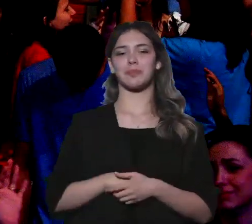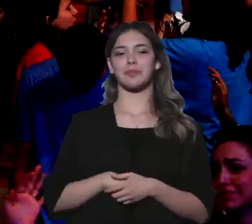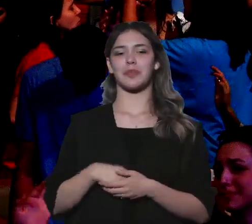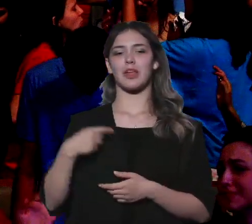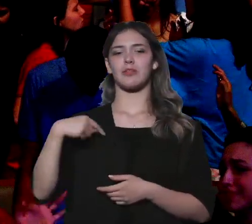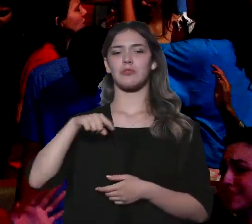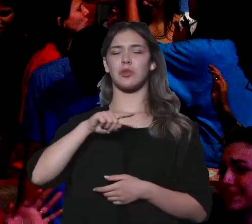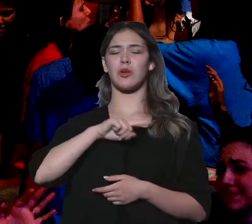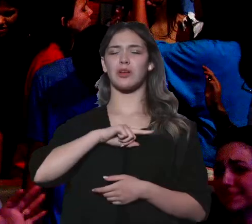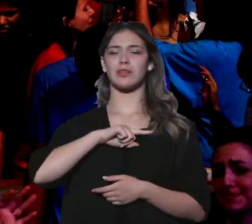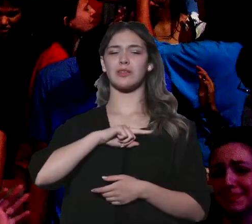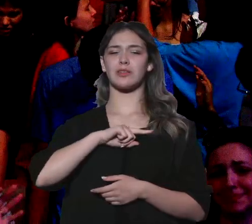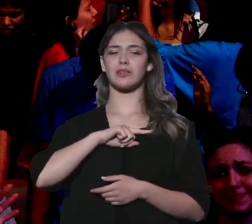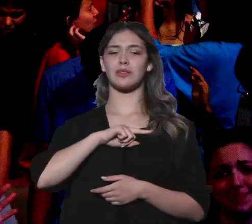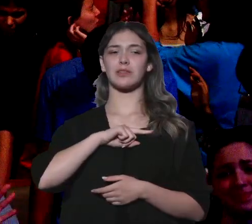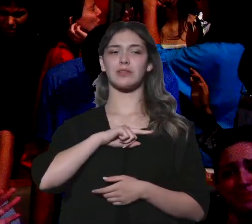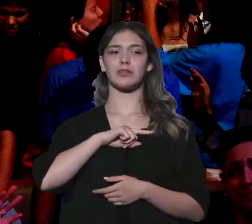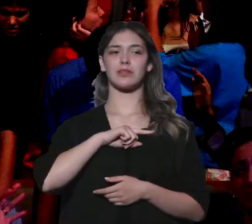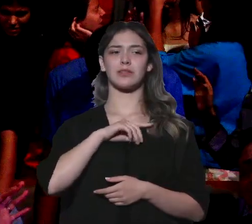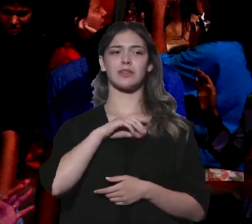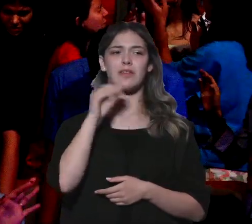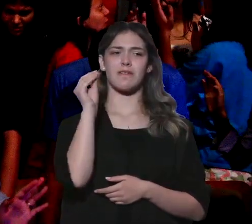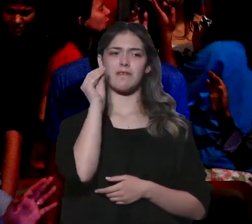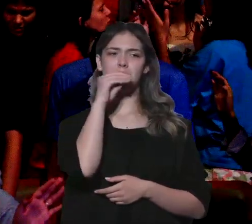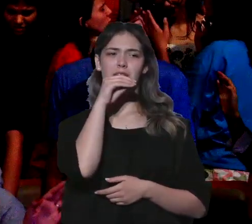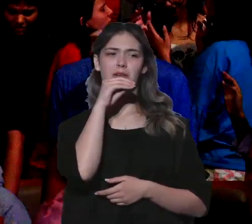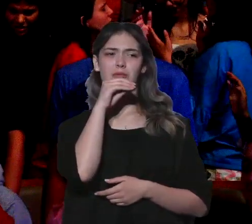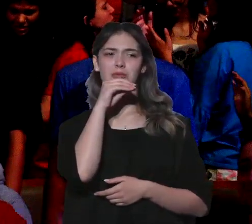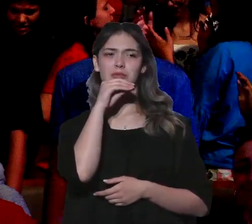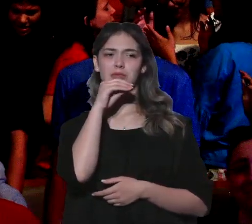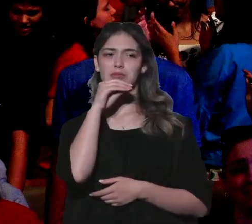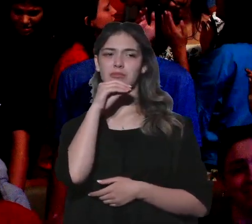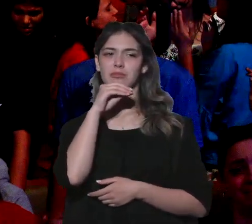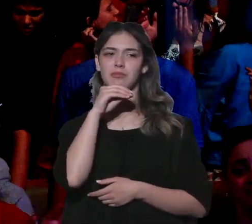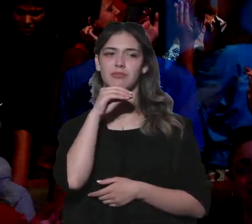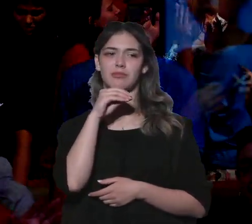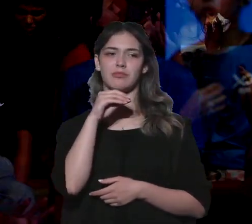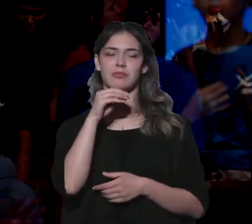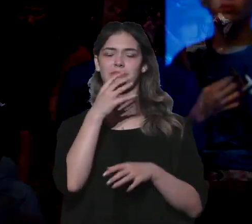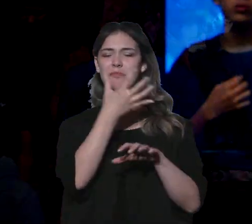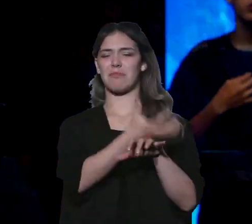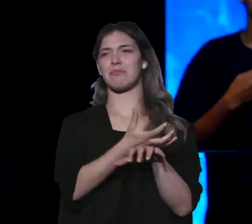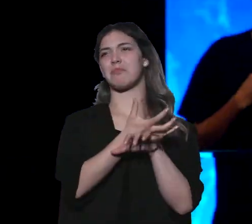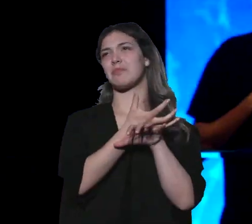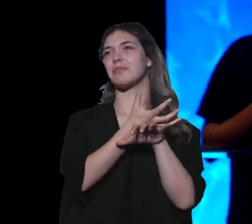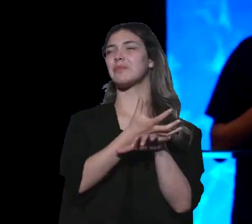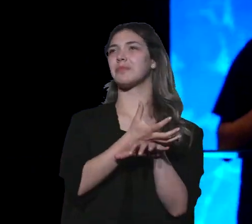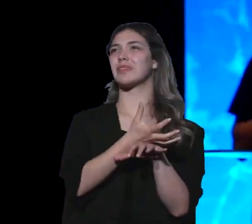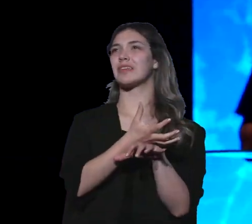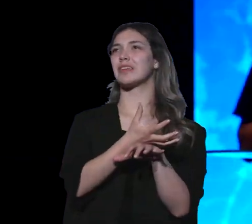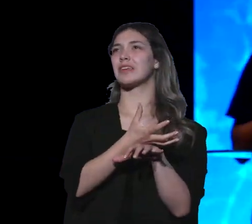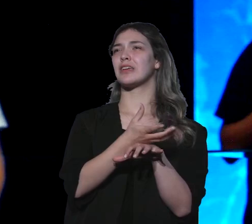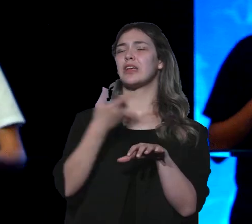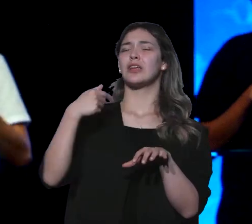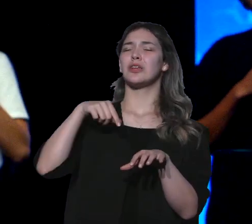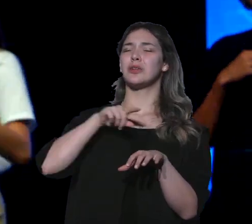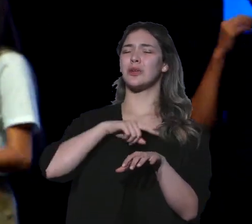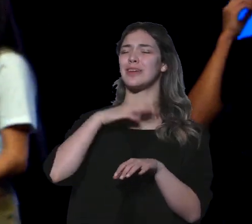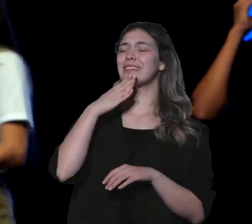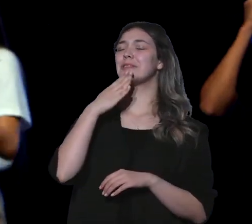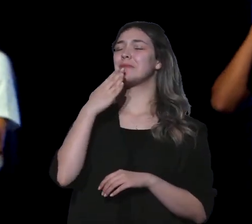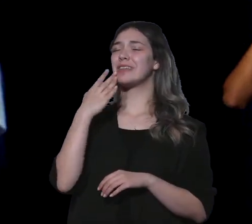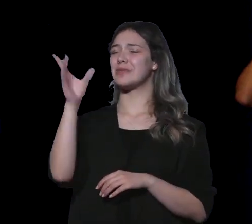pó. E como pó, nós pedimos que o Senhor venha neste lugar e